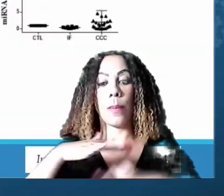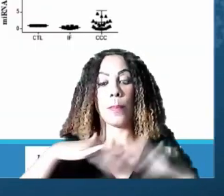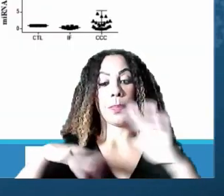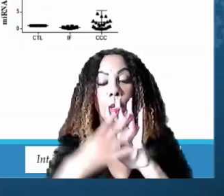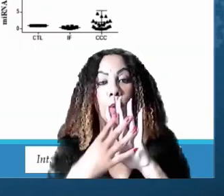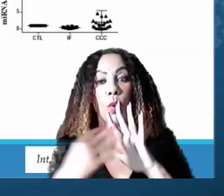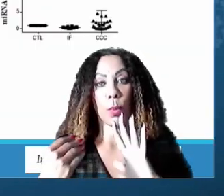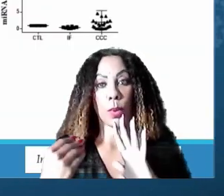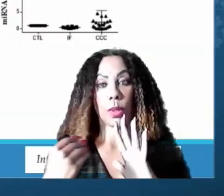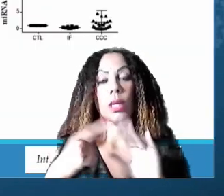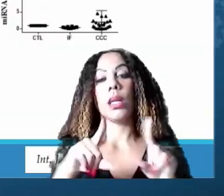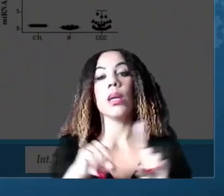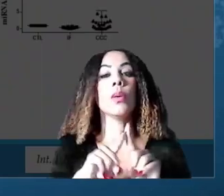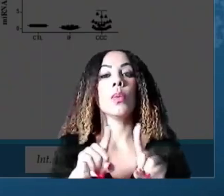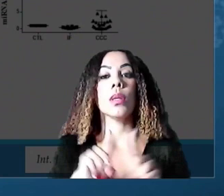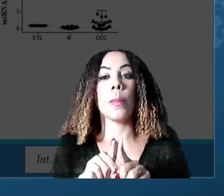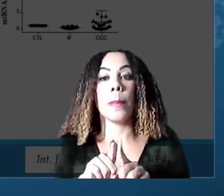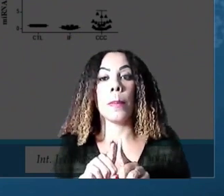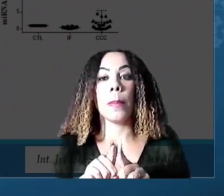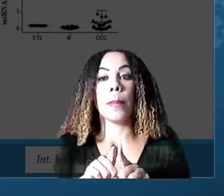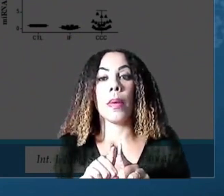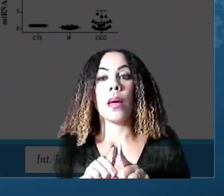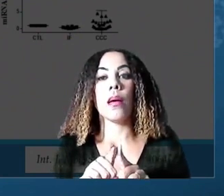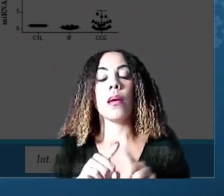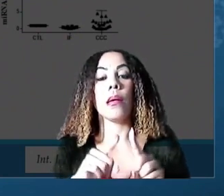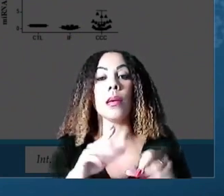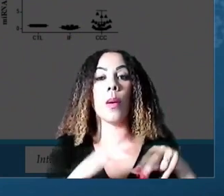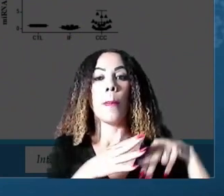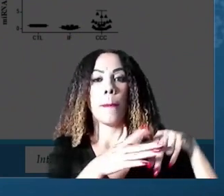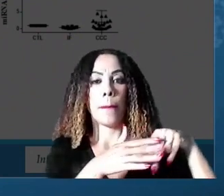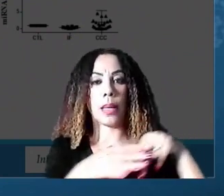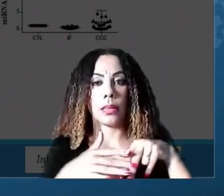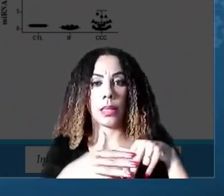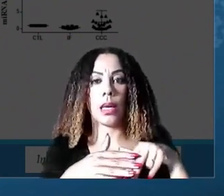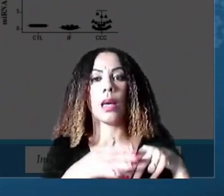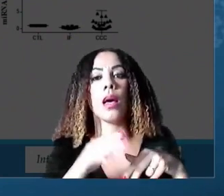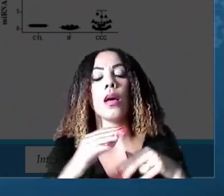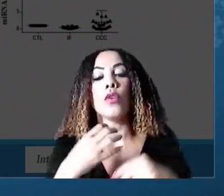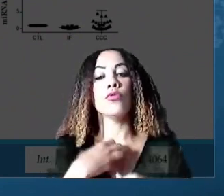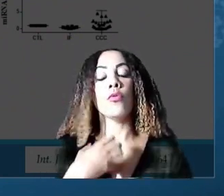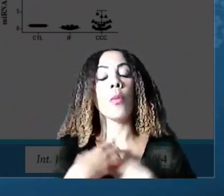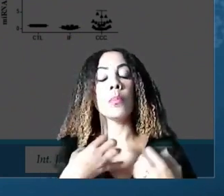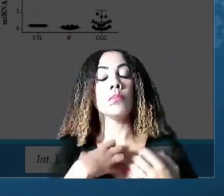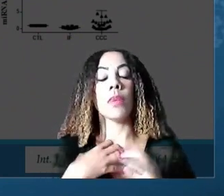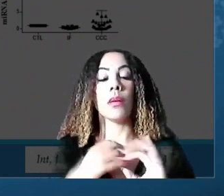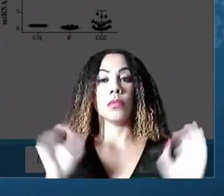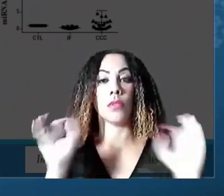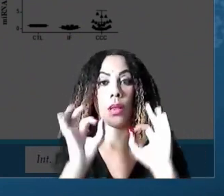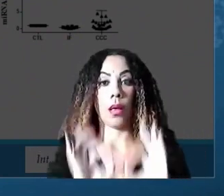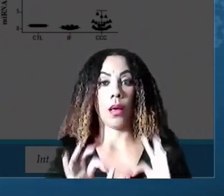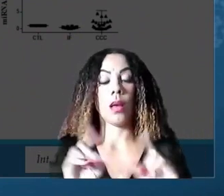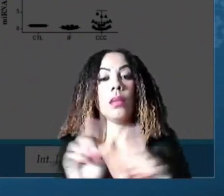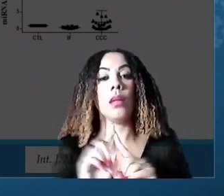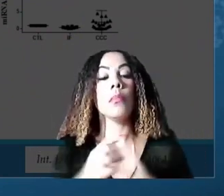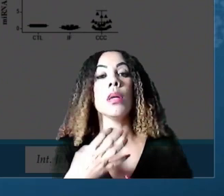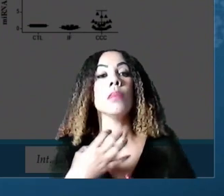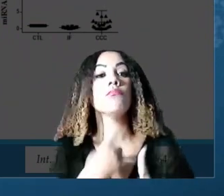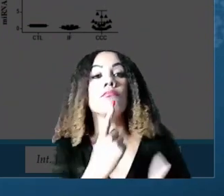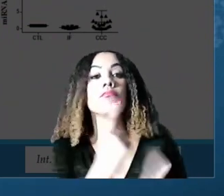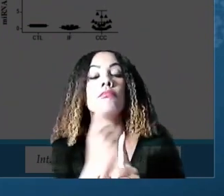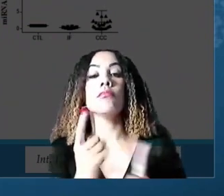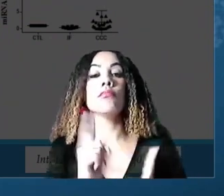também em pacientes, né, com a forma sintomática e forma indeterminada, e achamos